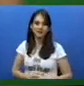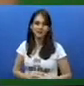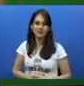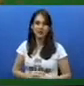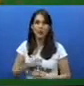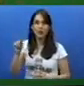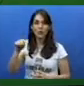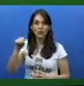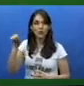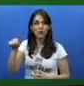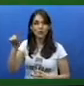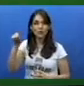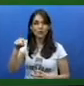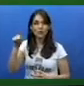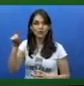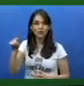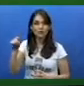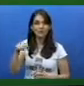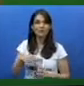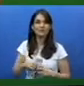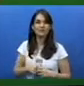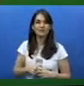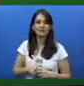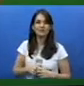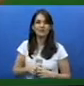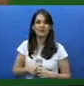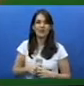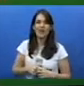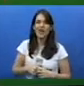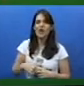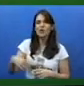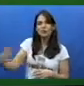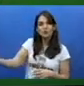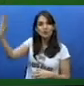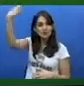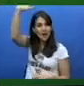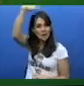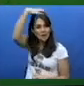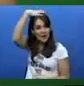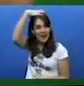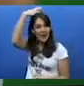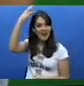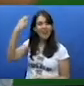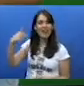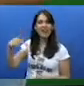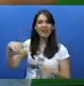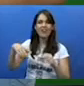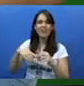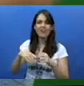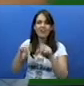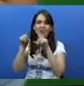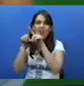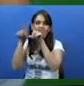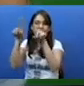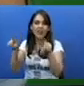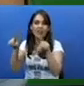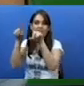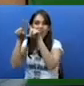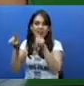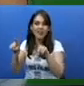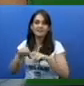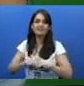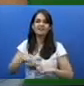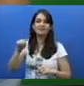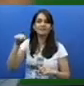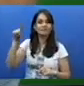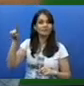é circunspecto, um chapéu lá no teto, bem lá em cima de você.